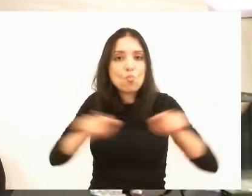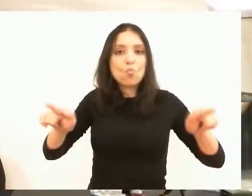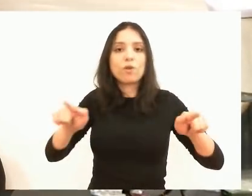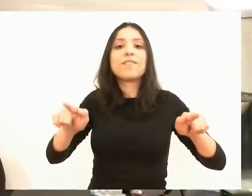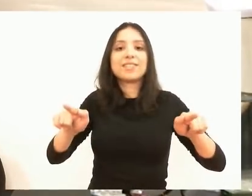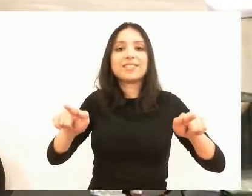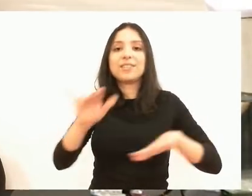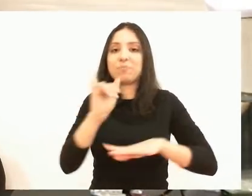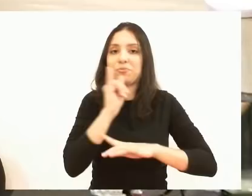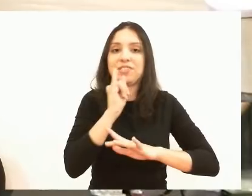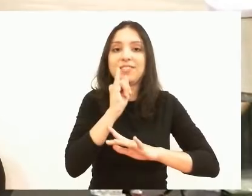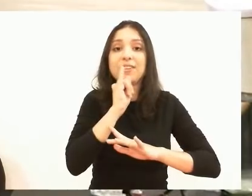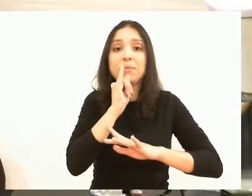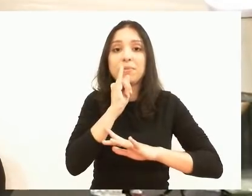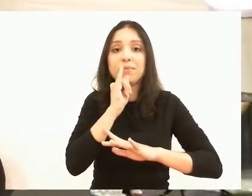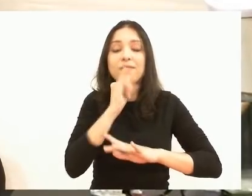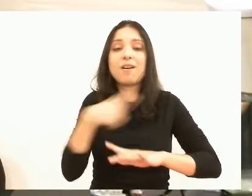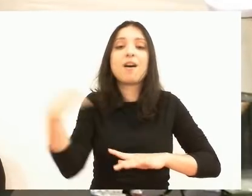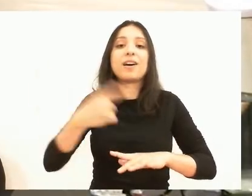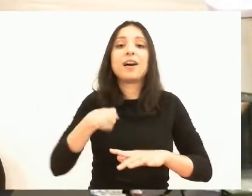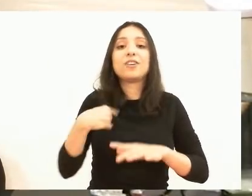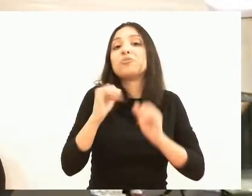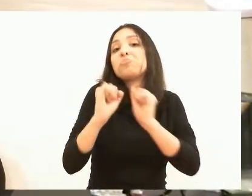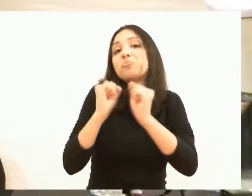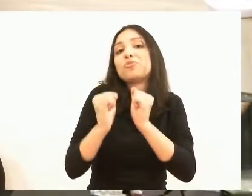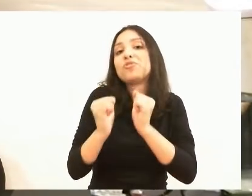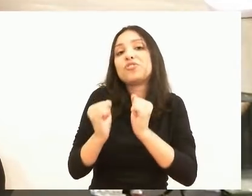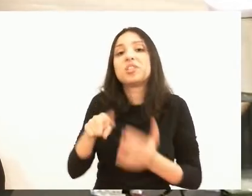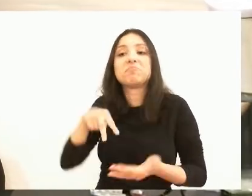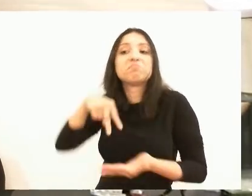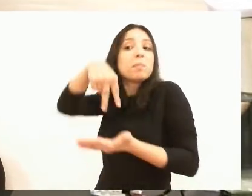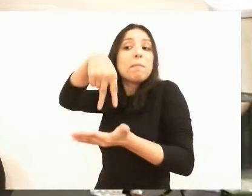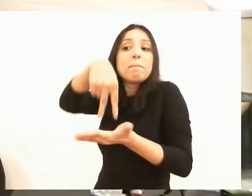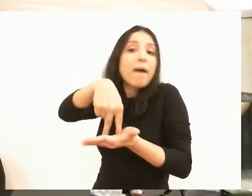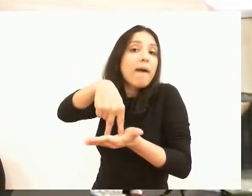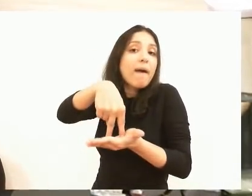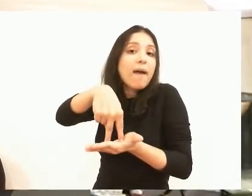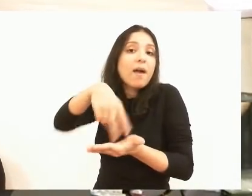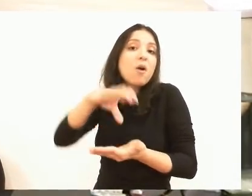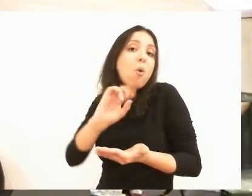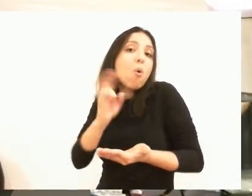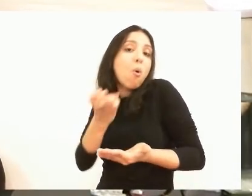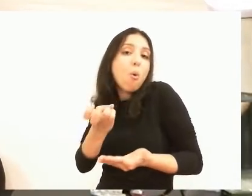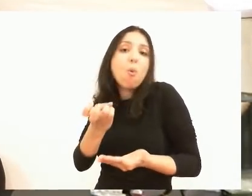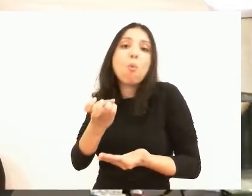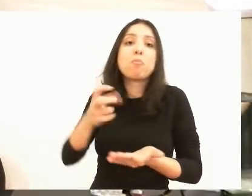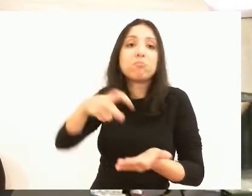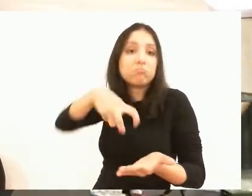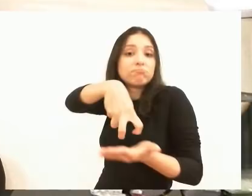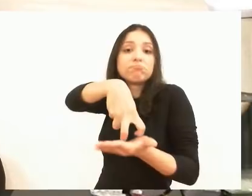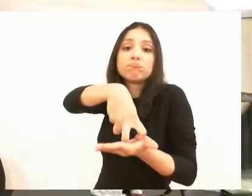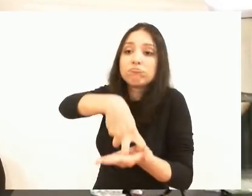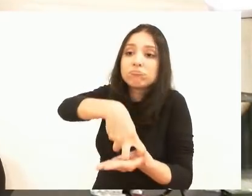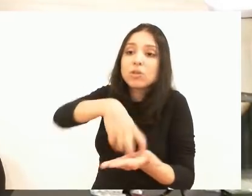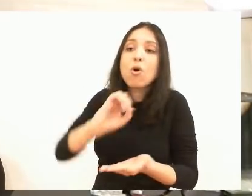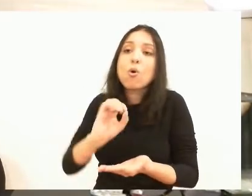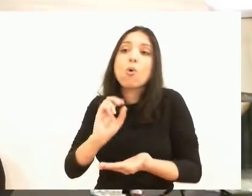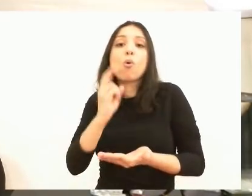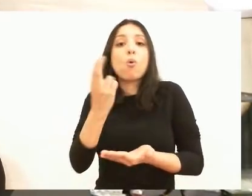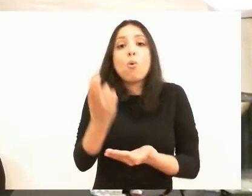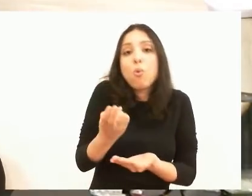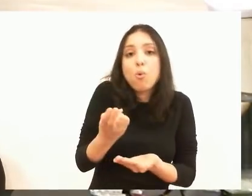inclusive em outras possibilidades articulares que a gente teria que usar muito mais